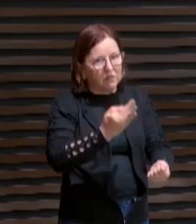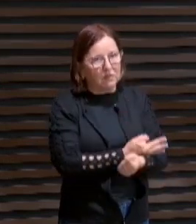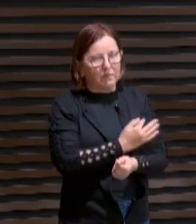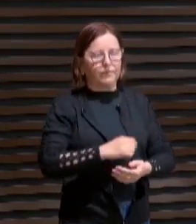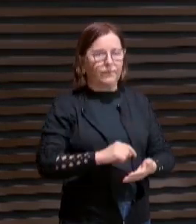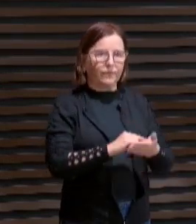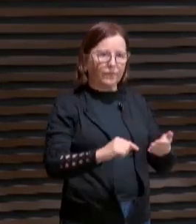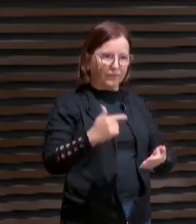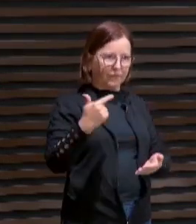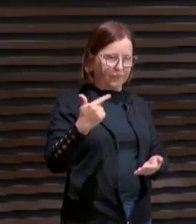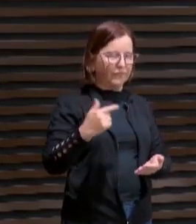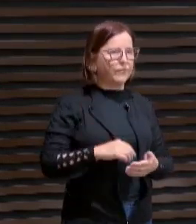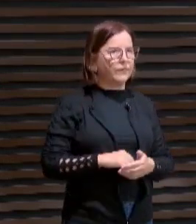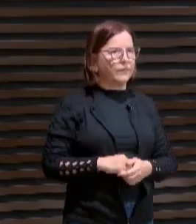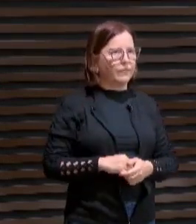Versículo 2.